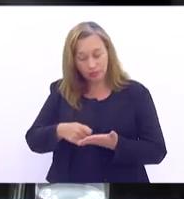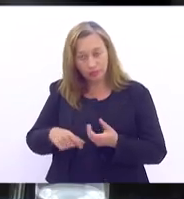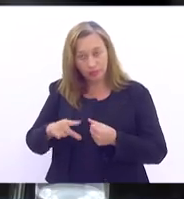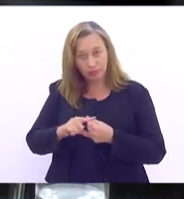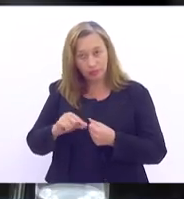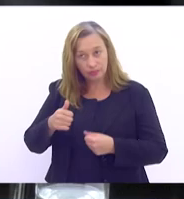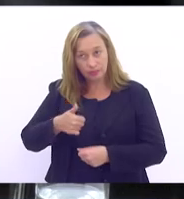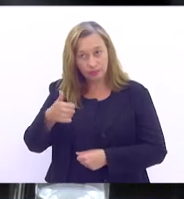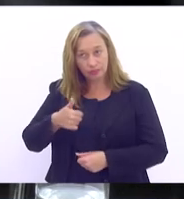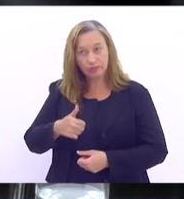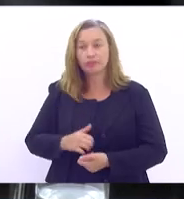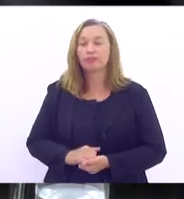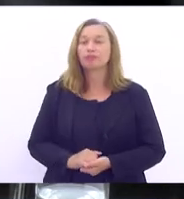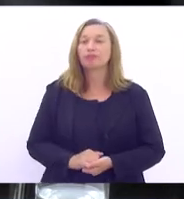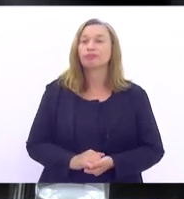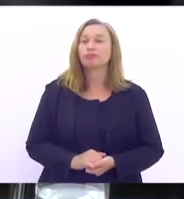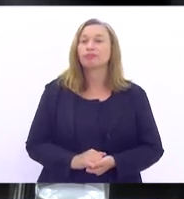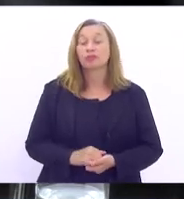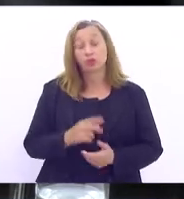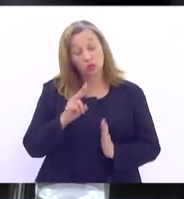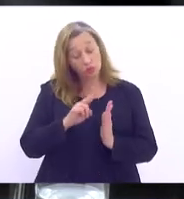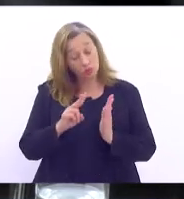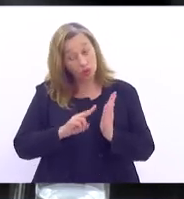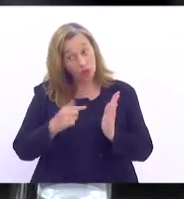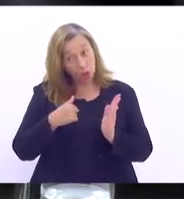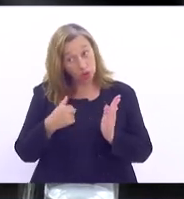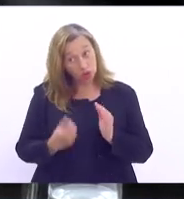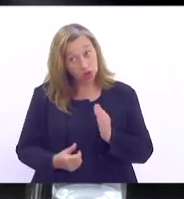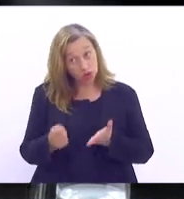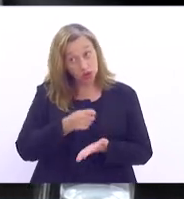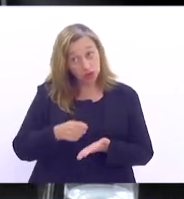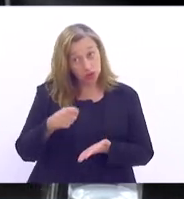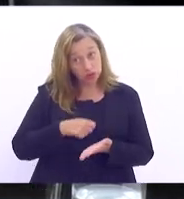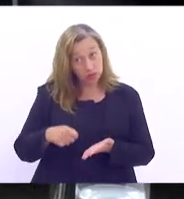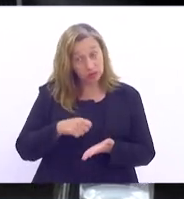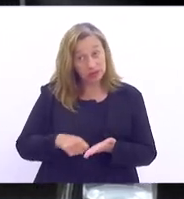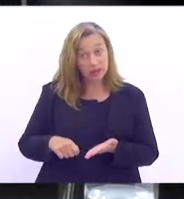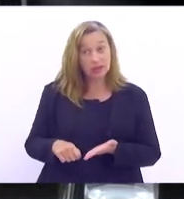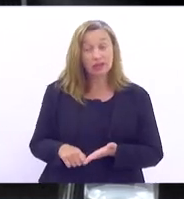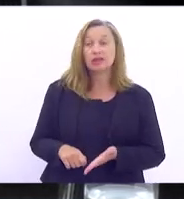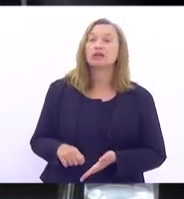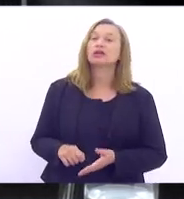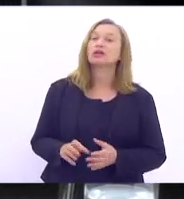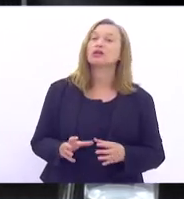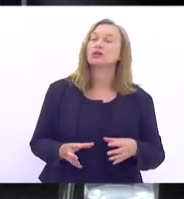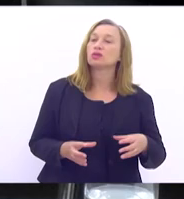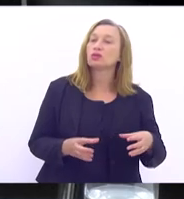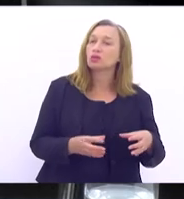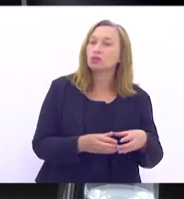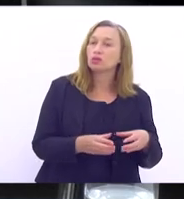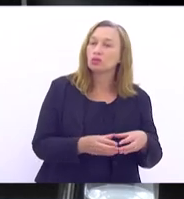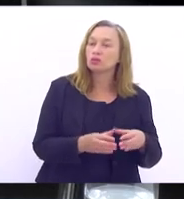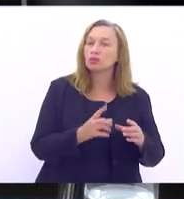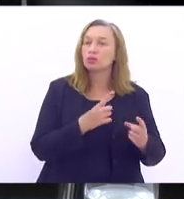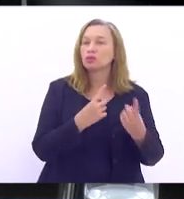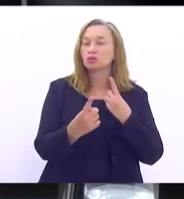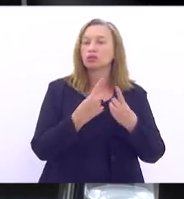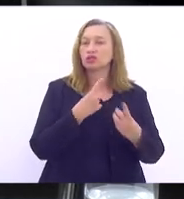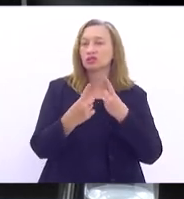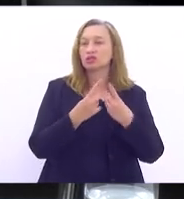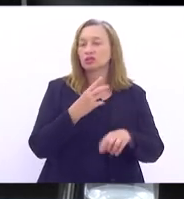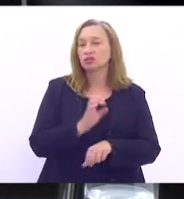1º. Estou lendo o que eu escrevi. O Departamento de Trânsito do Estado do Rio de Janeiro, DETRAN,